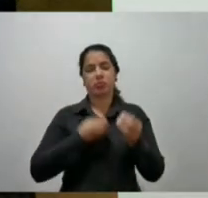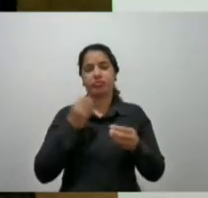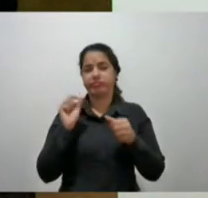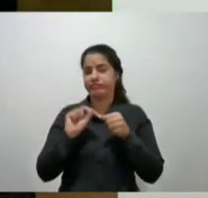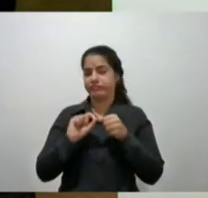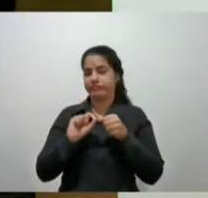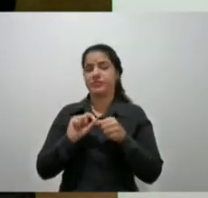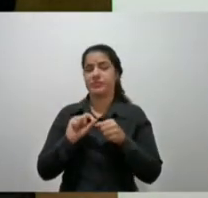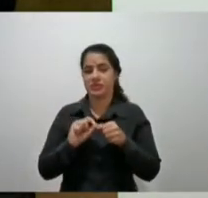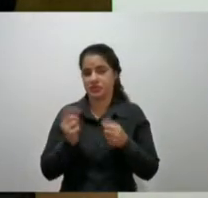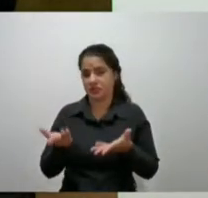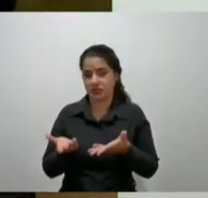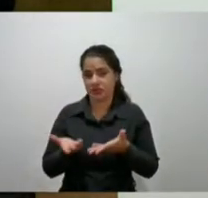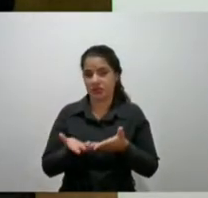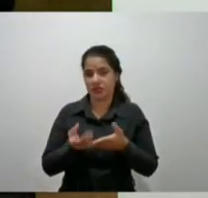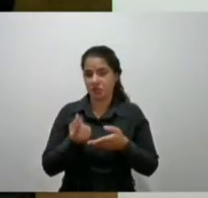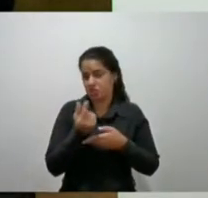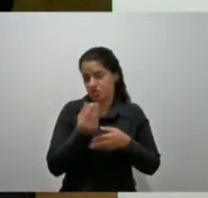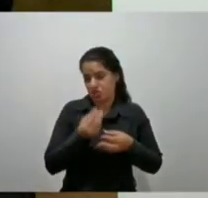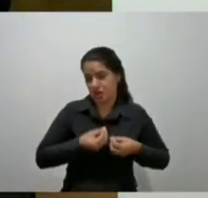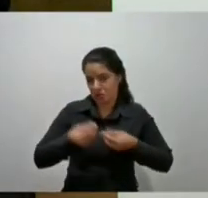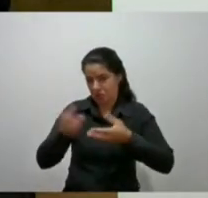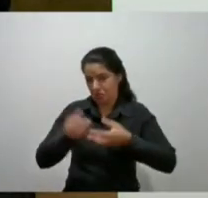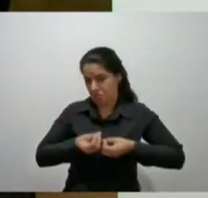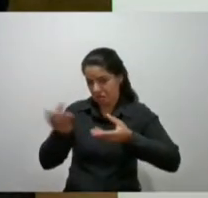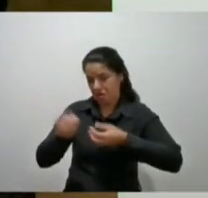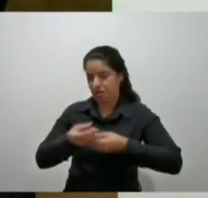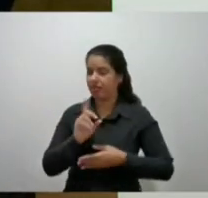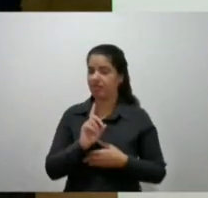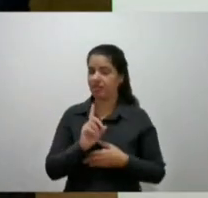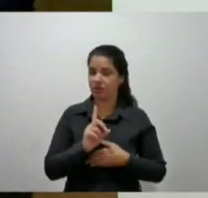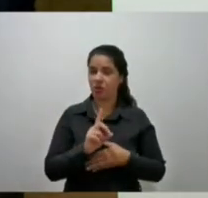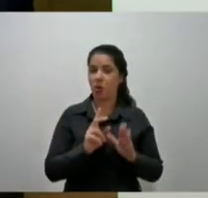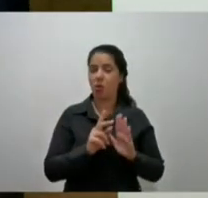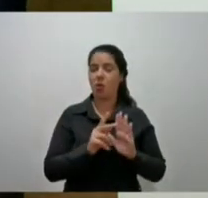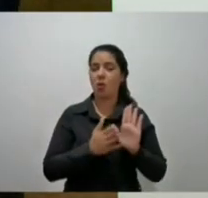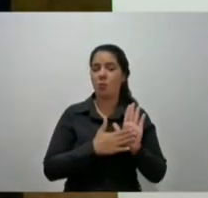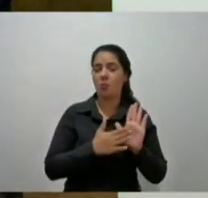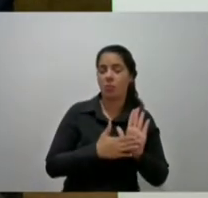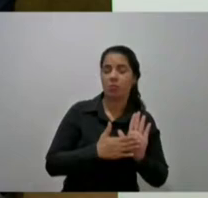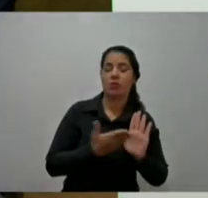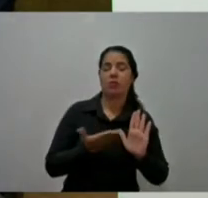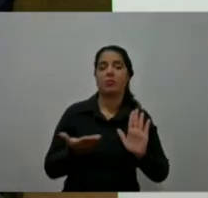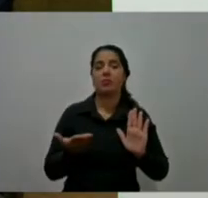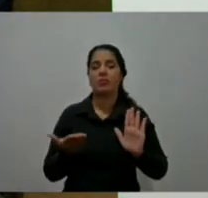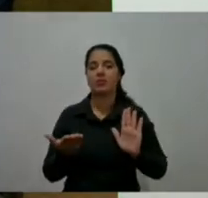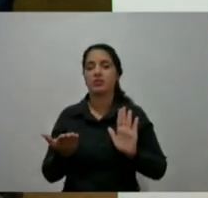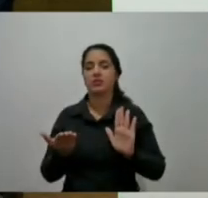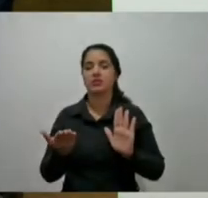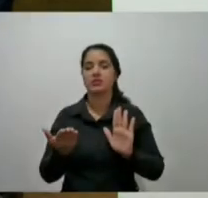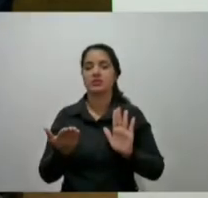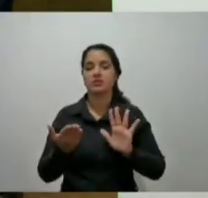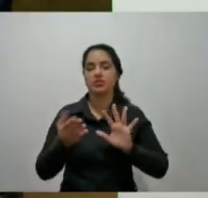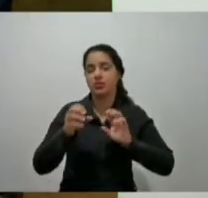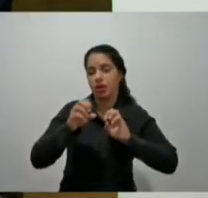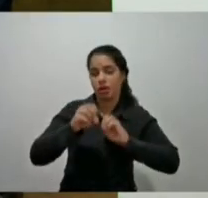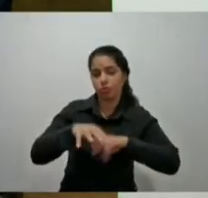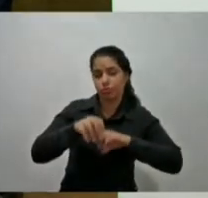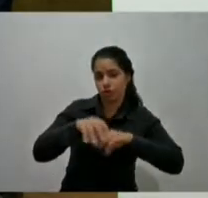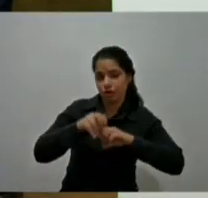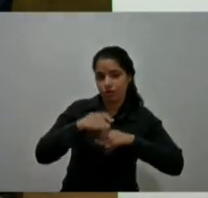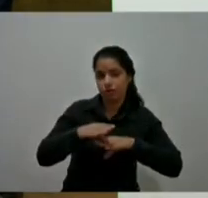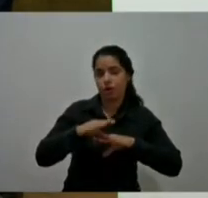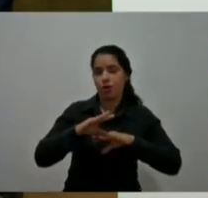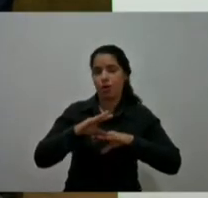distribuindo dinheiro, né? Então a gente queria tentar fazer disso um programa educacional, incluindo mais pessoas no ecossistema